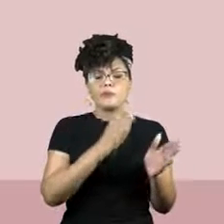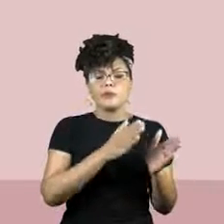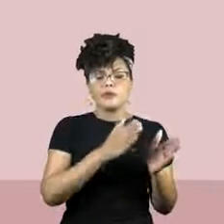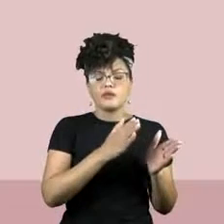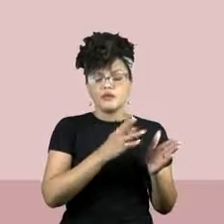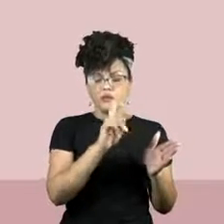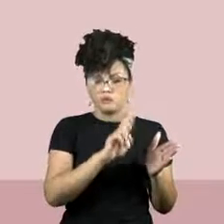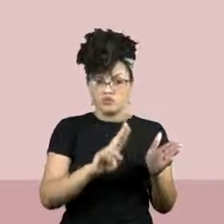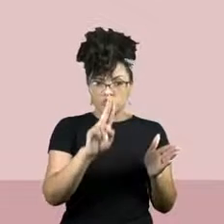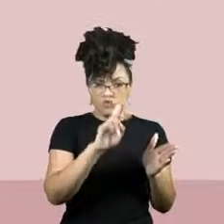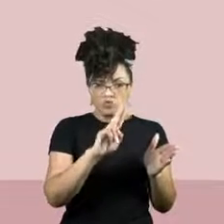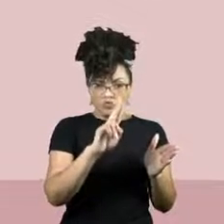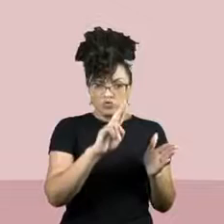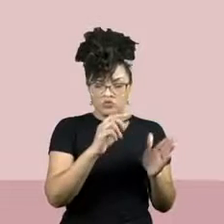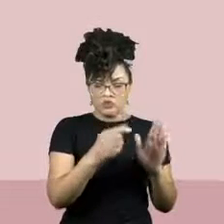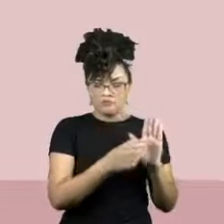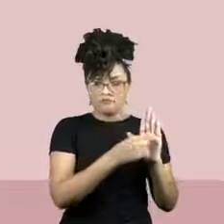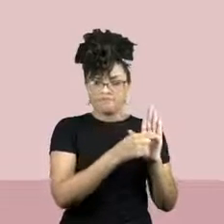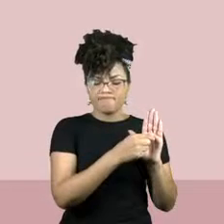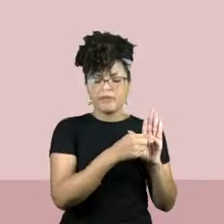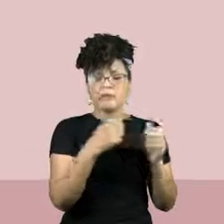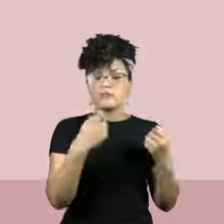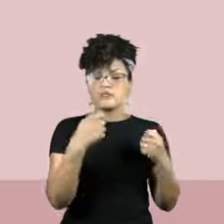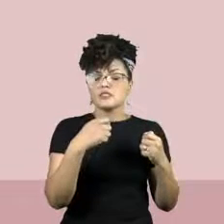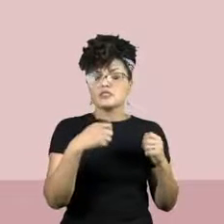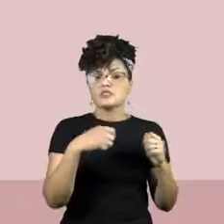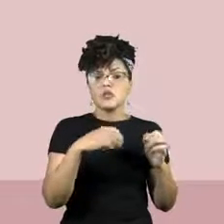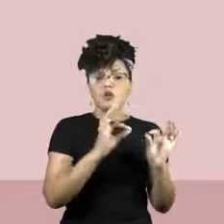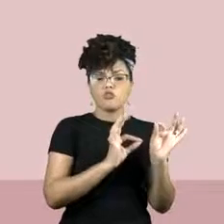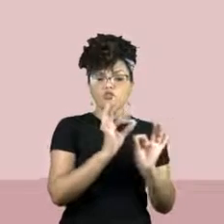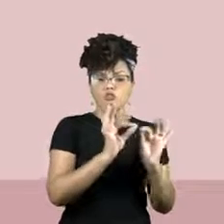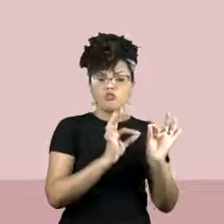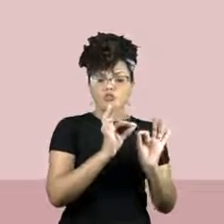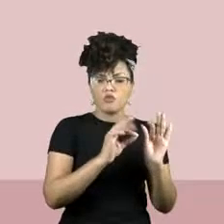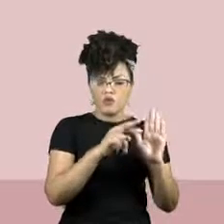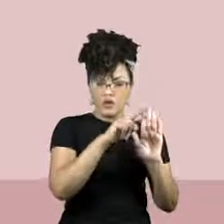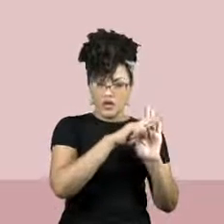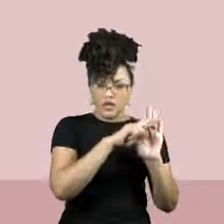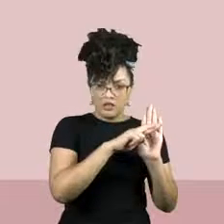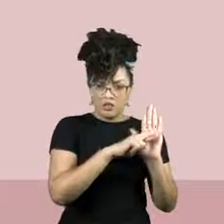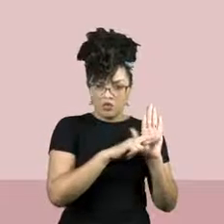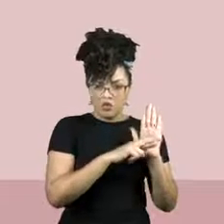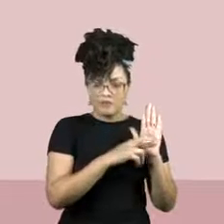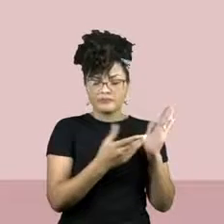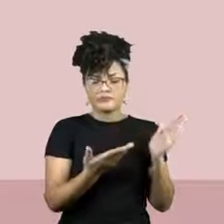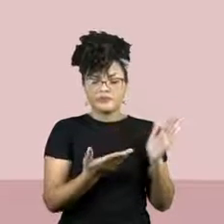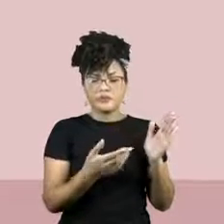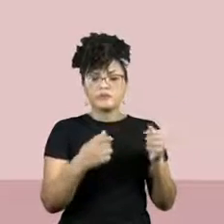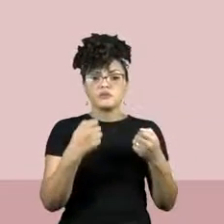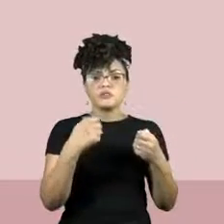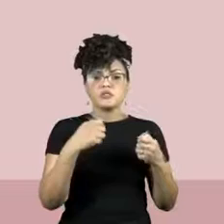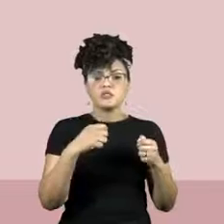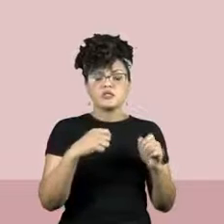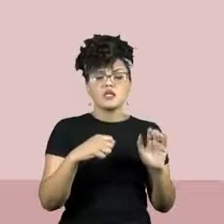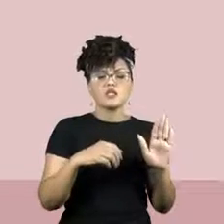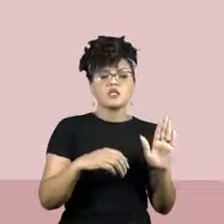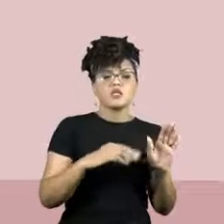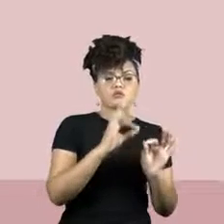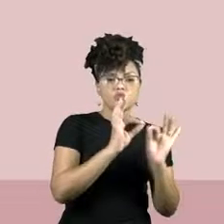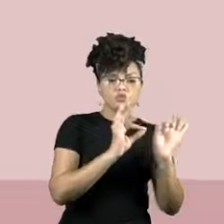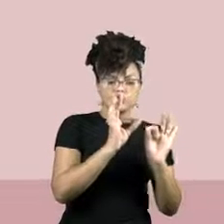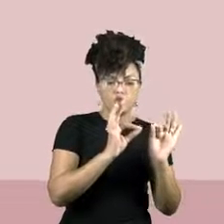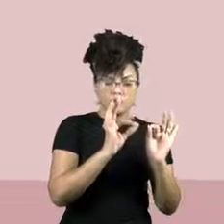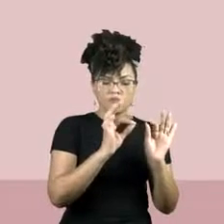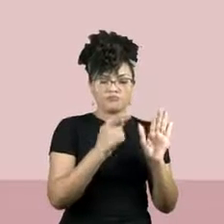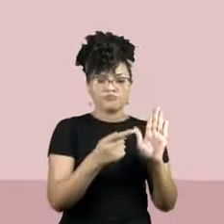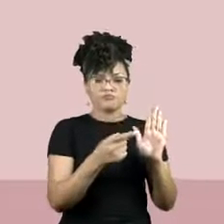programa? Primeiramente, você configura ele para a norma. Tá? A configuração para a norma nacional é muito simples. Você vem no item configurações, você dá um input do